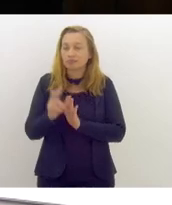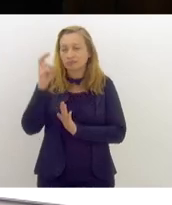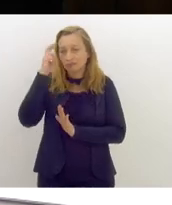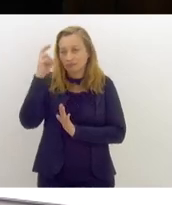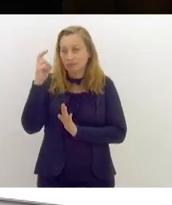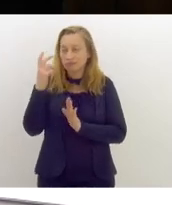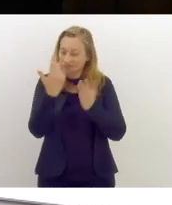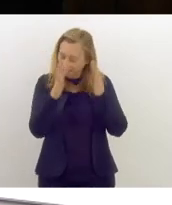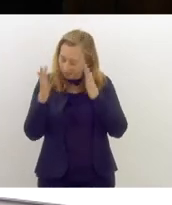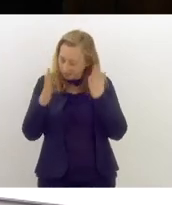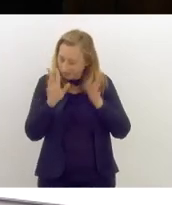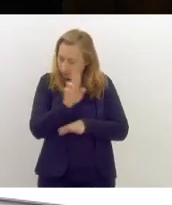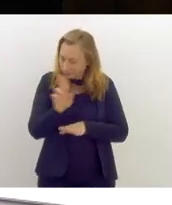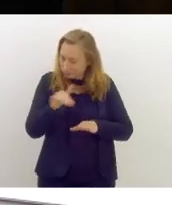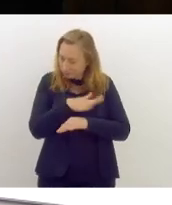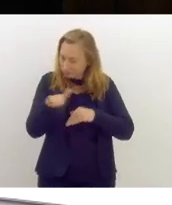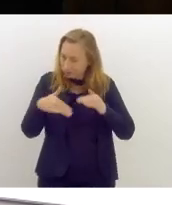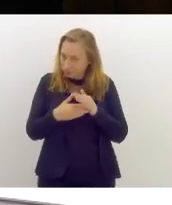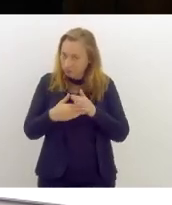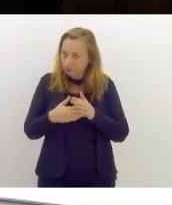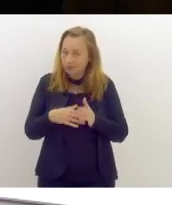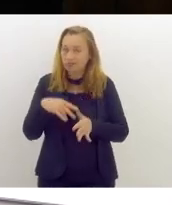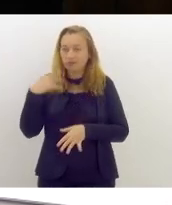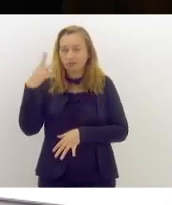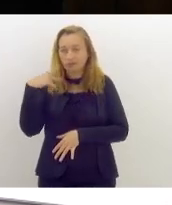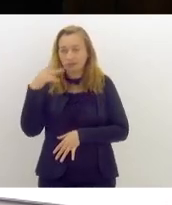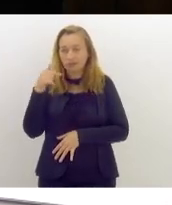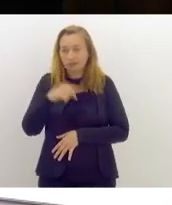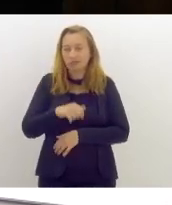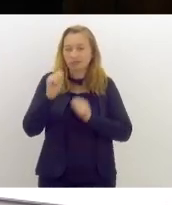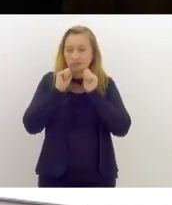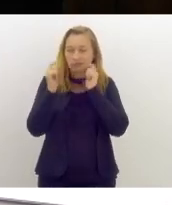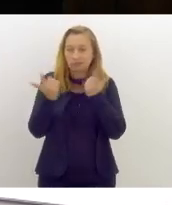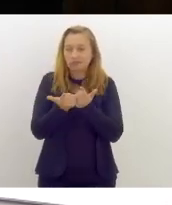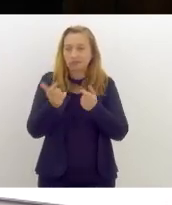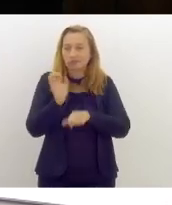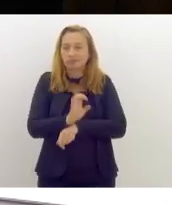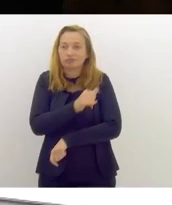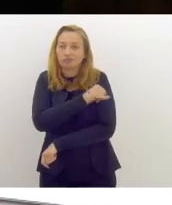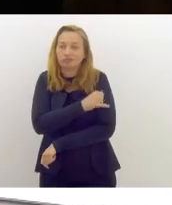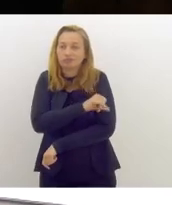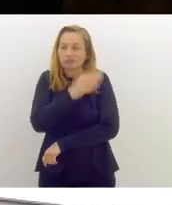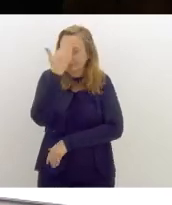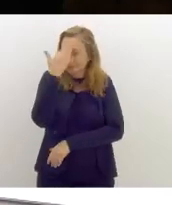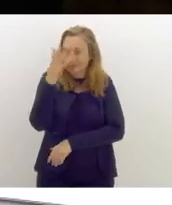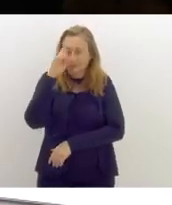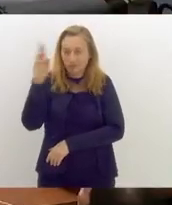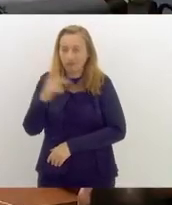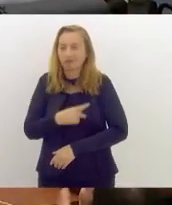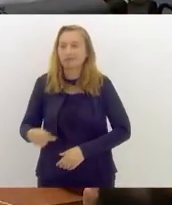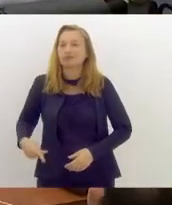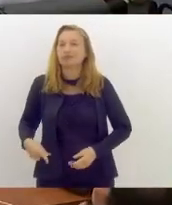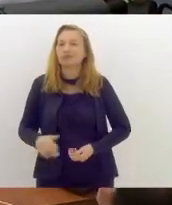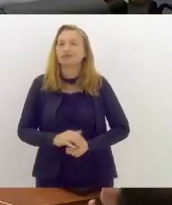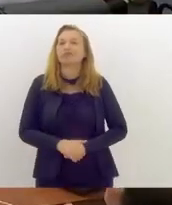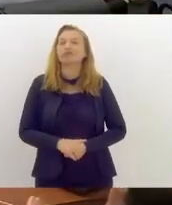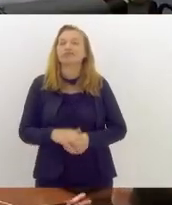essa Moção de aplauso em nome de todos os nossos parlamentares aqui da Assembleia Legislativa do Estado do Rio de Janeiro Muito obrigado senhor presidente